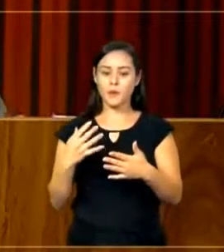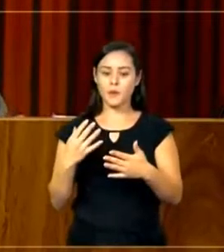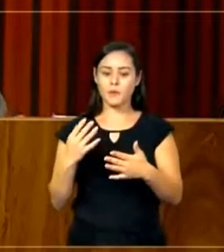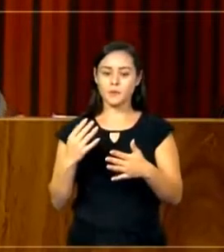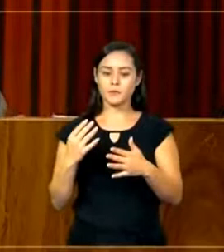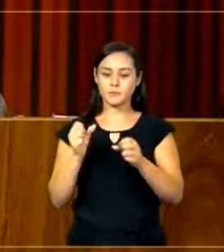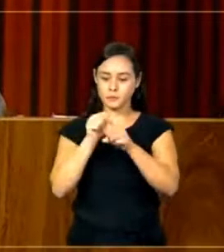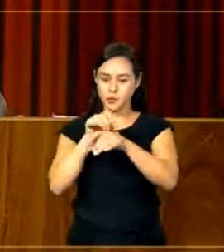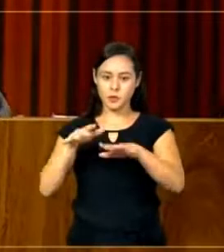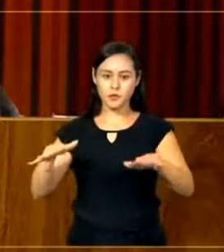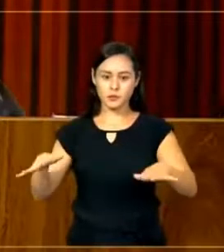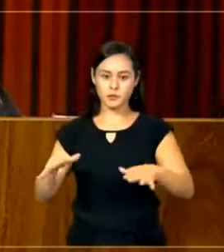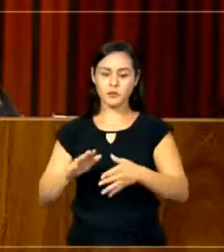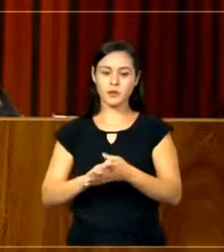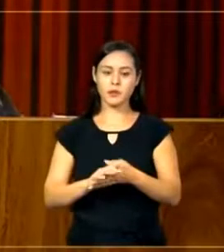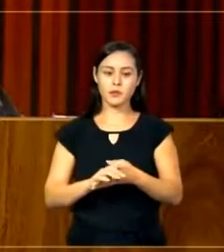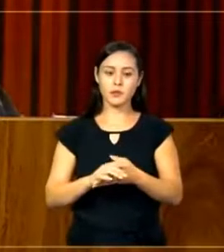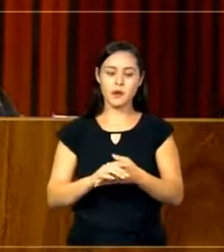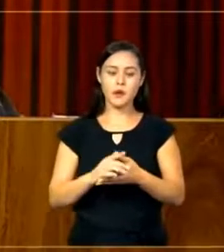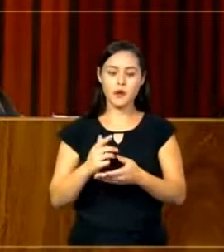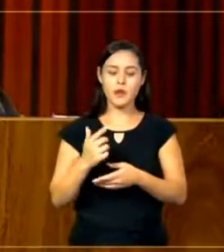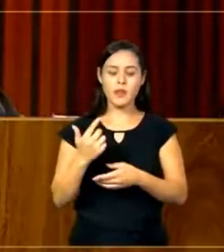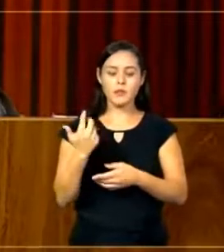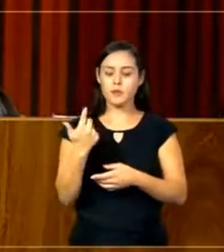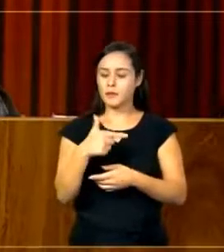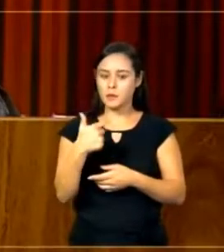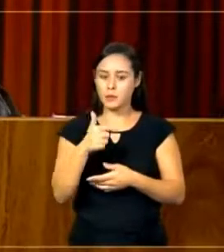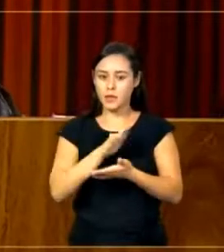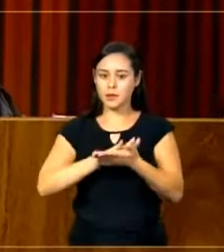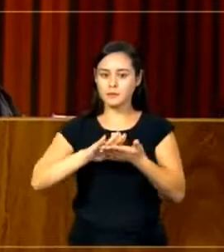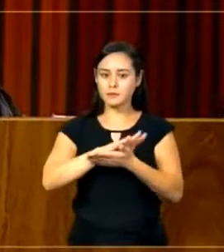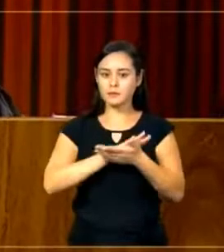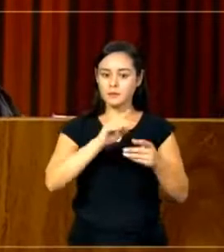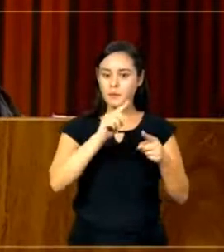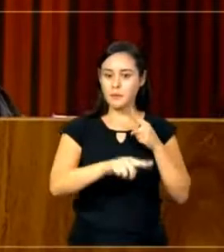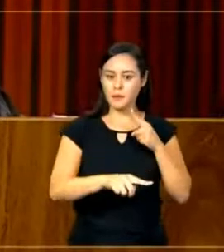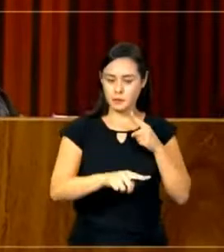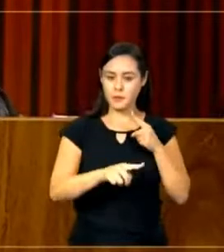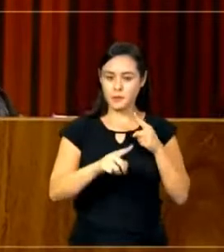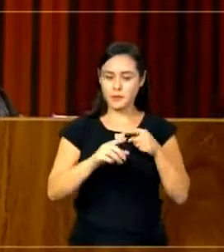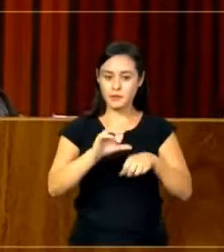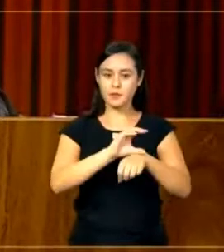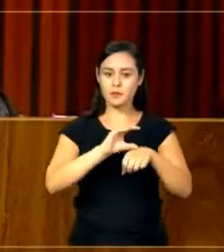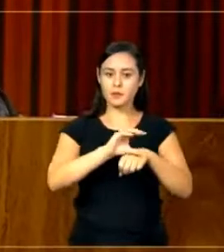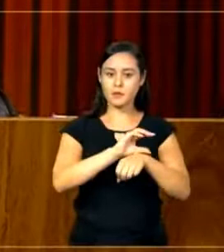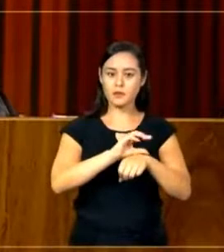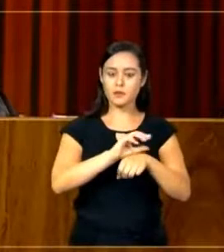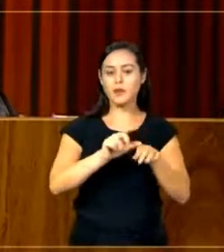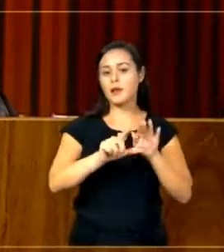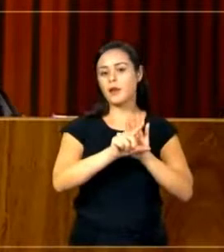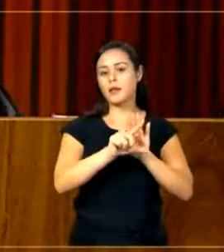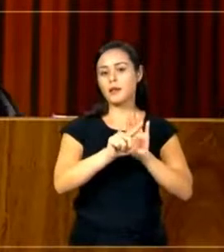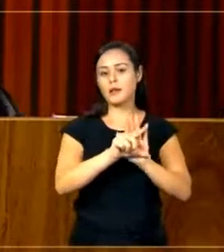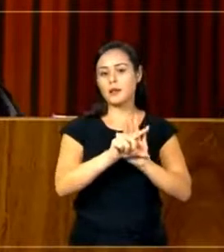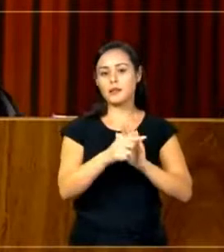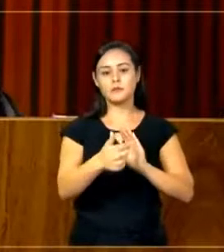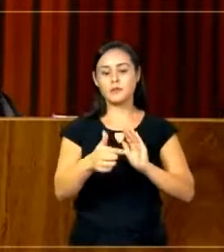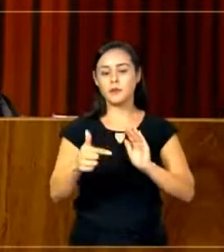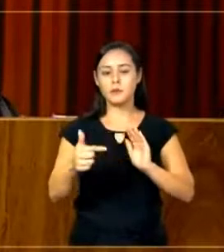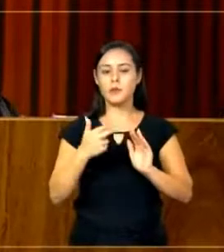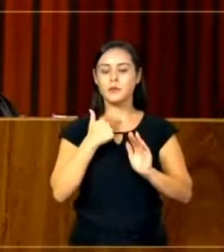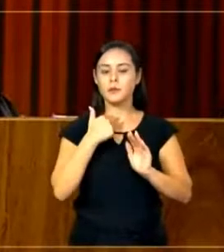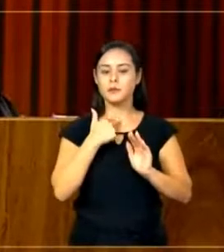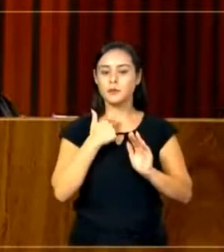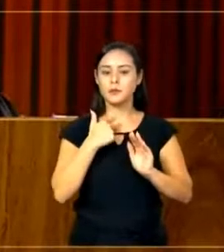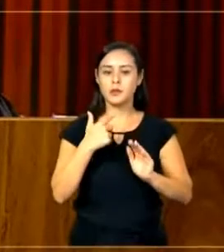restrição, observado o disposto na Constituição. E que nenhuma lei conterá dispositivo que possa